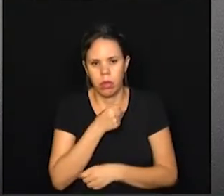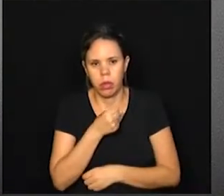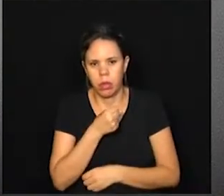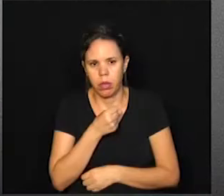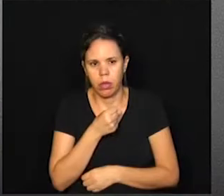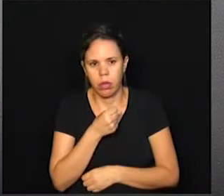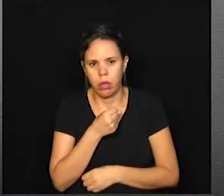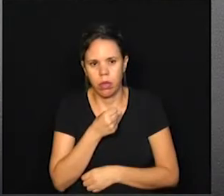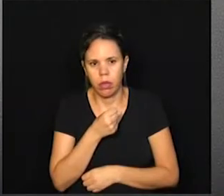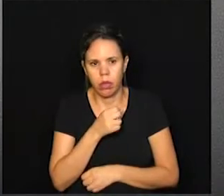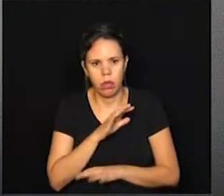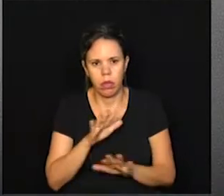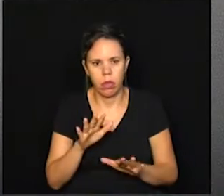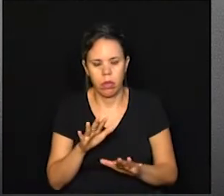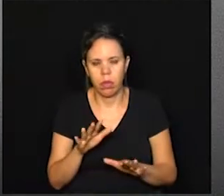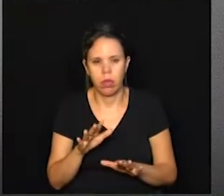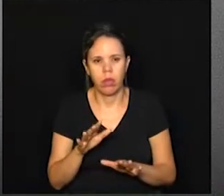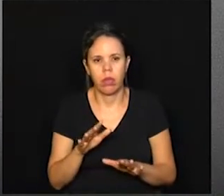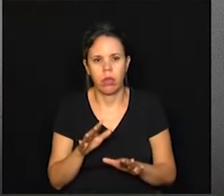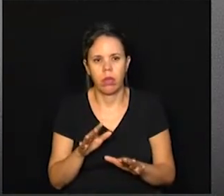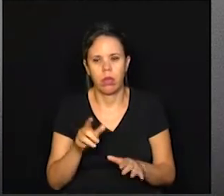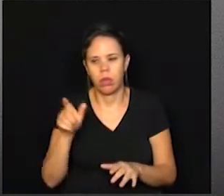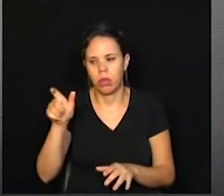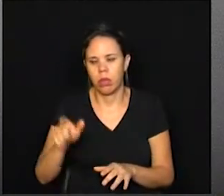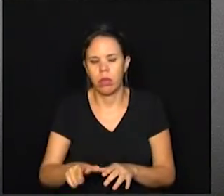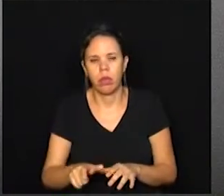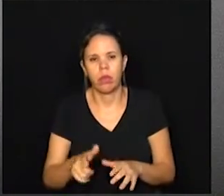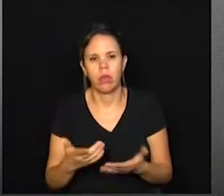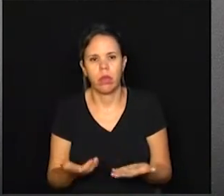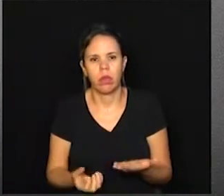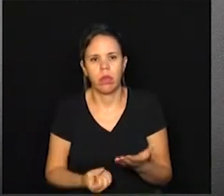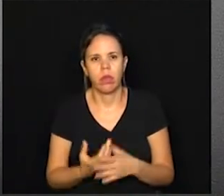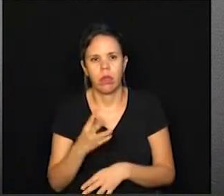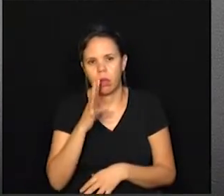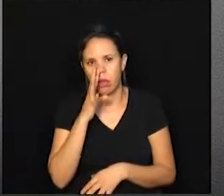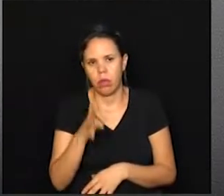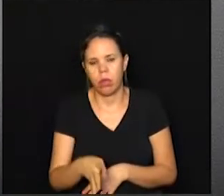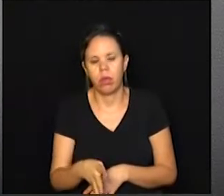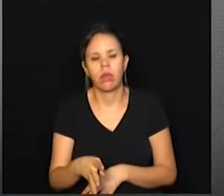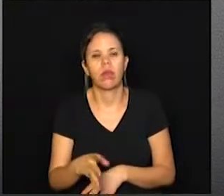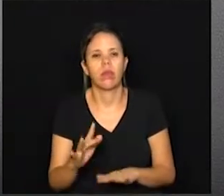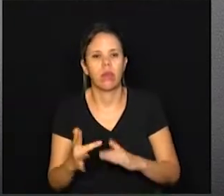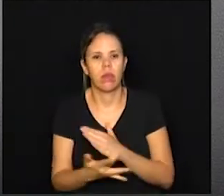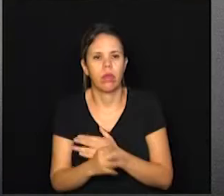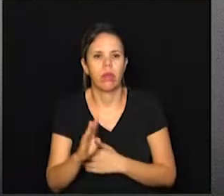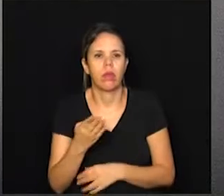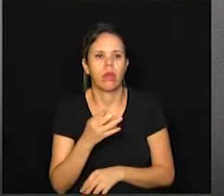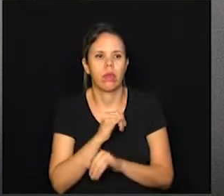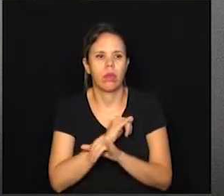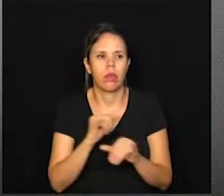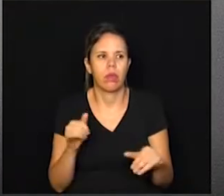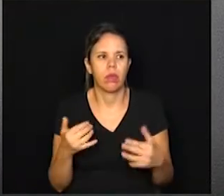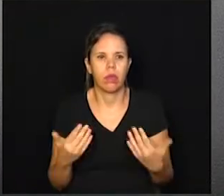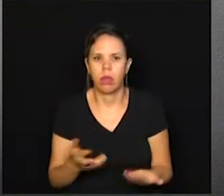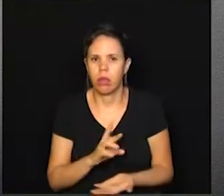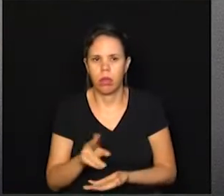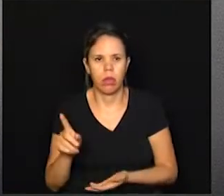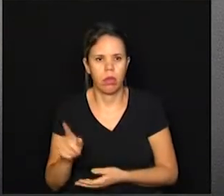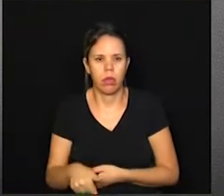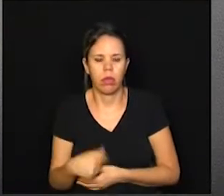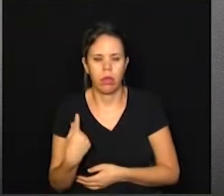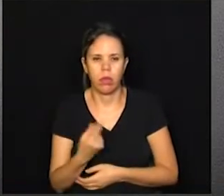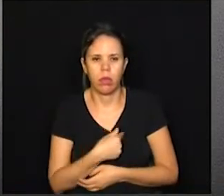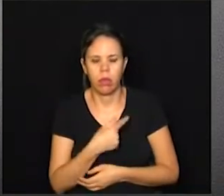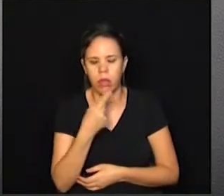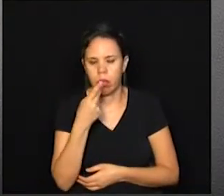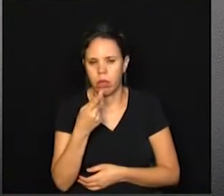tão favorável àquele determinado indivíduo, aí ele já quer acusar a imprensa de fake news, né? E não é isso. Quando nós estamos